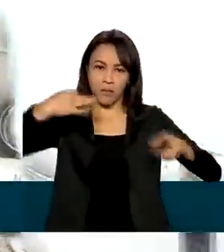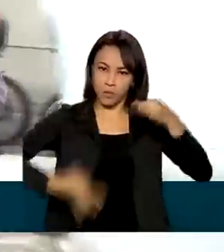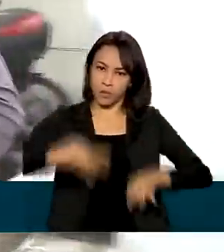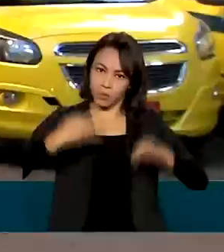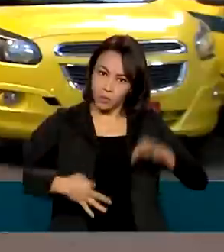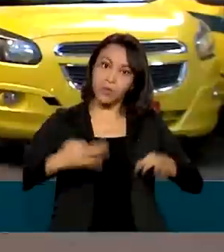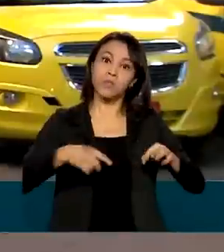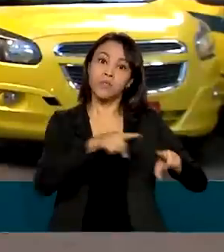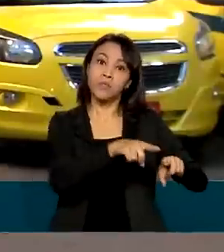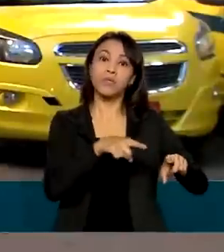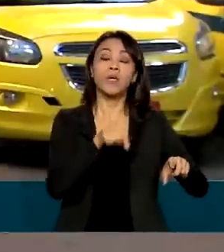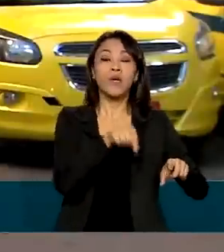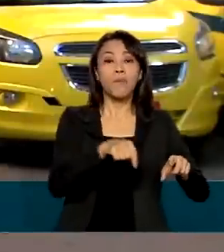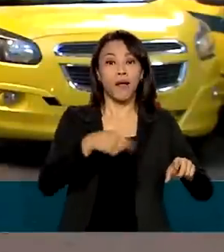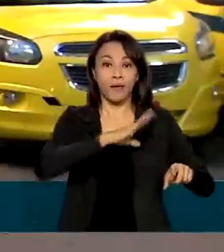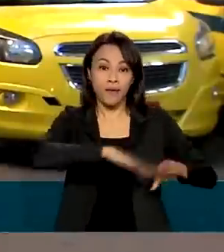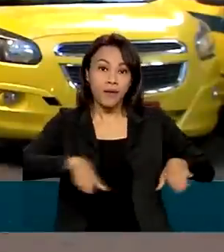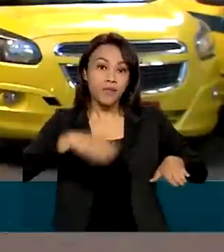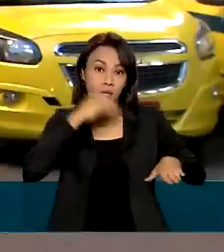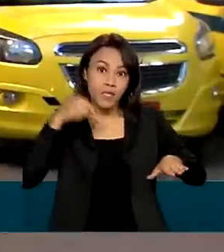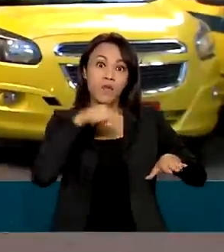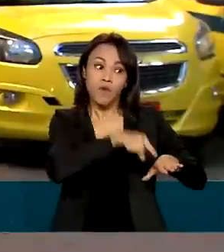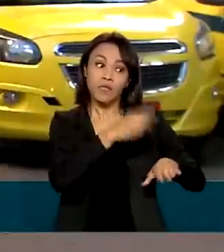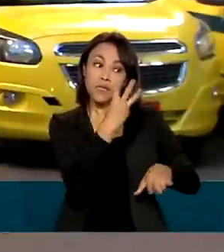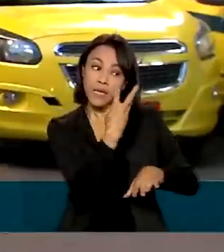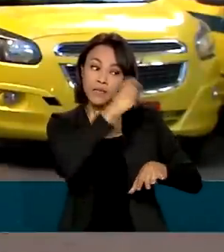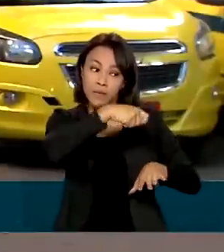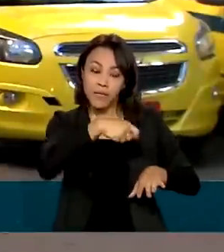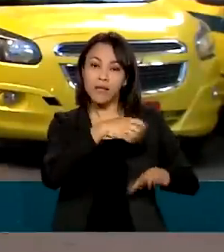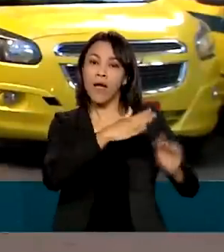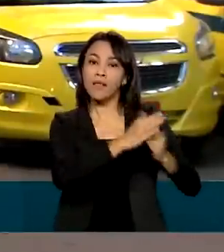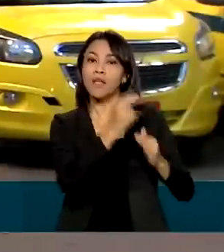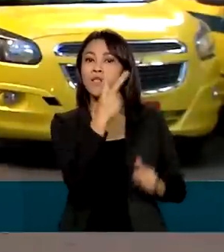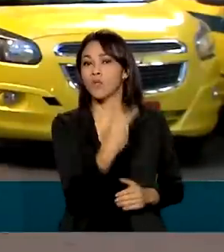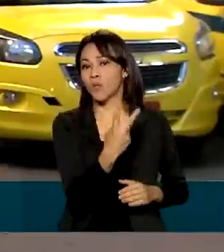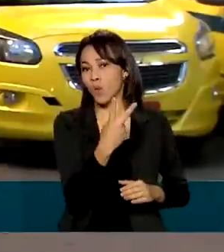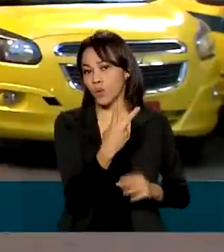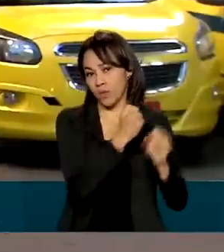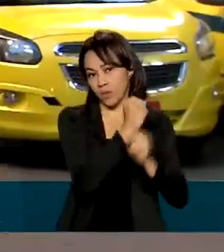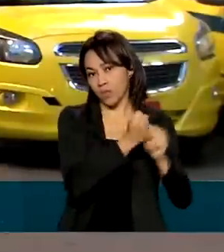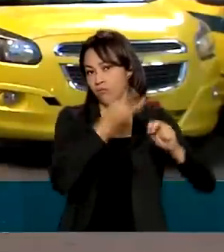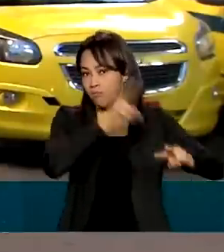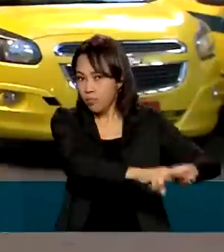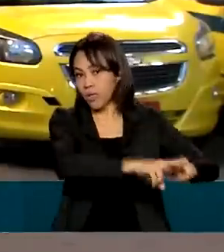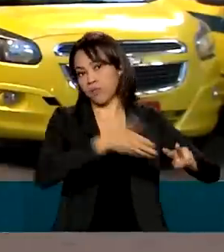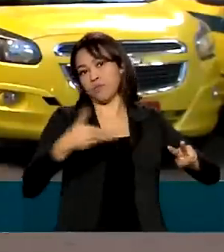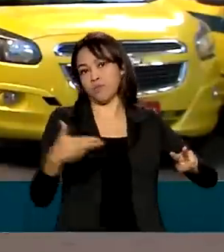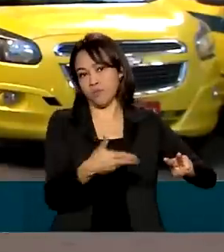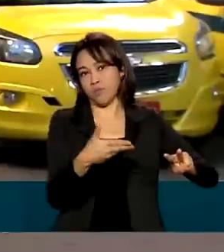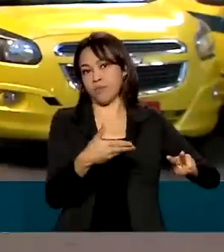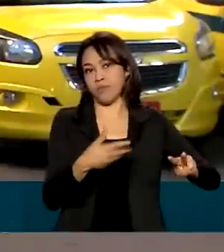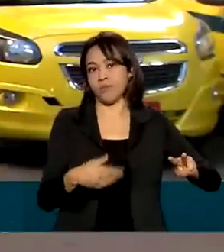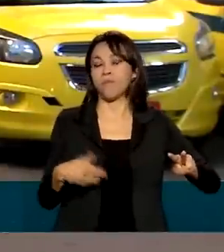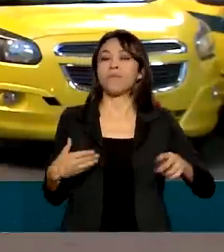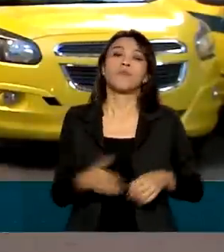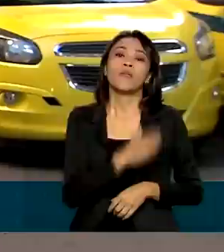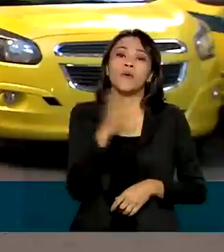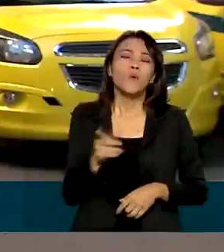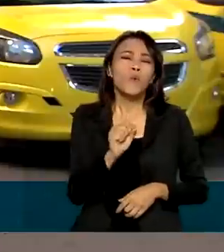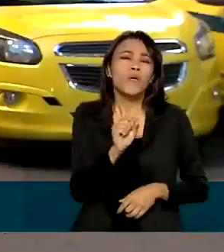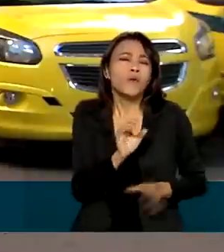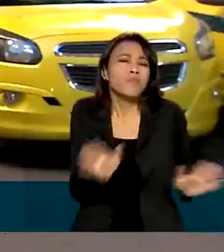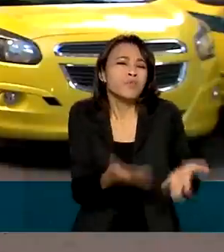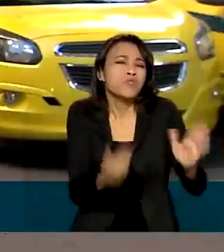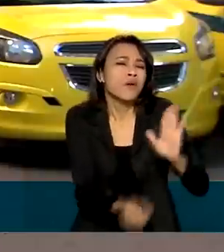ou adolescente fica sujeito a pena de 3 meses a 2 anos. Como você disse, Renata, o crime que motivou a aprovação dessa